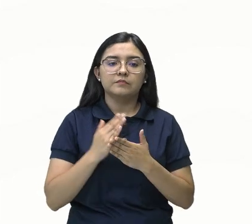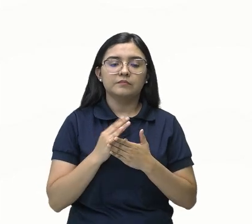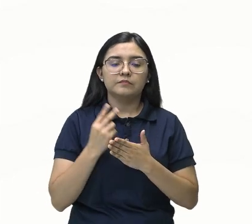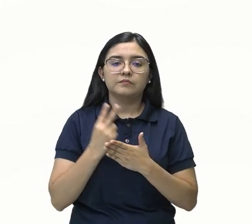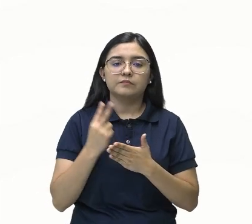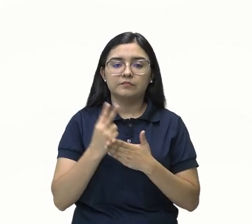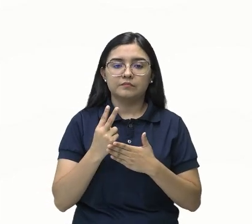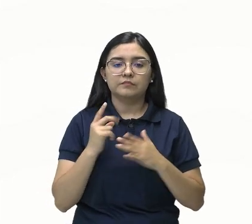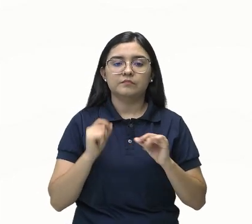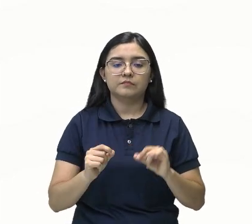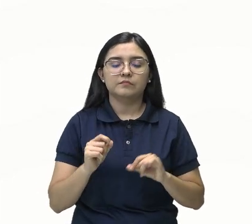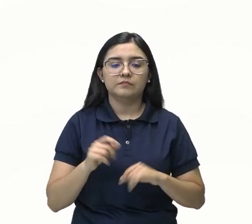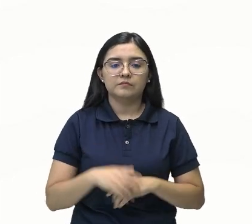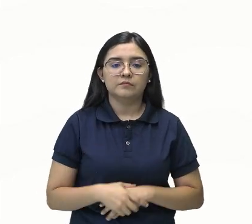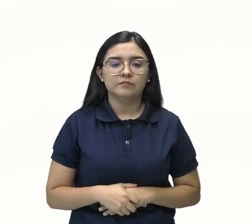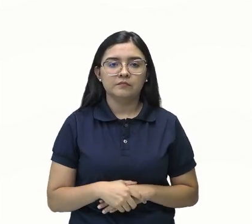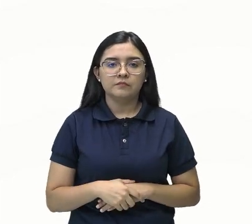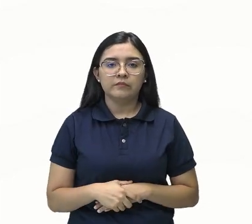claro,